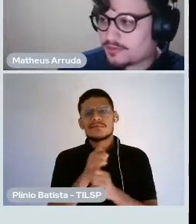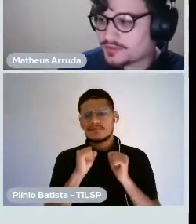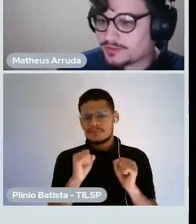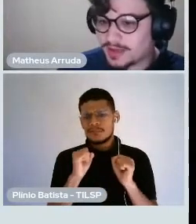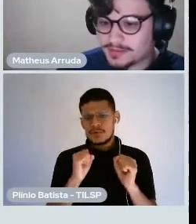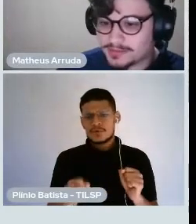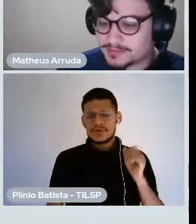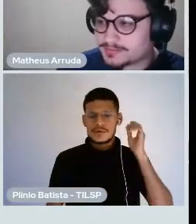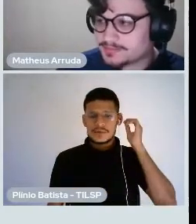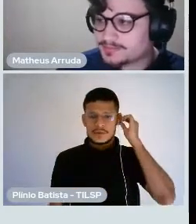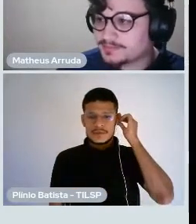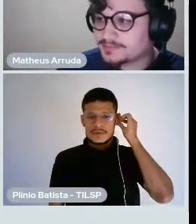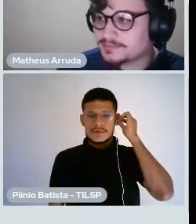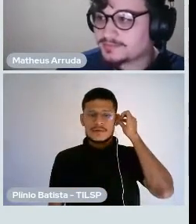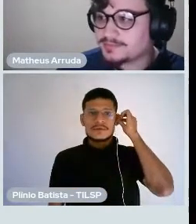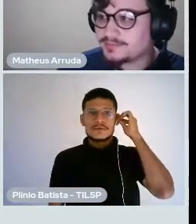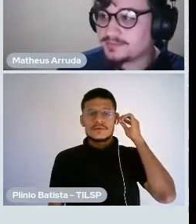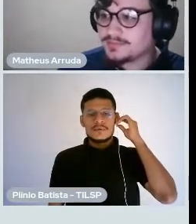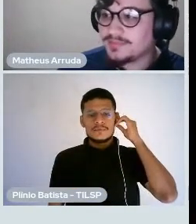Vou continuar.